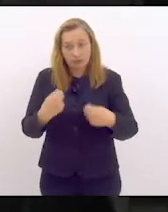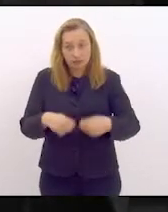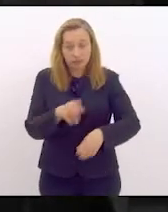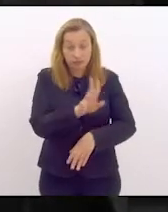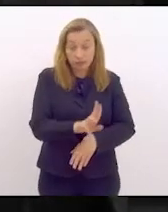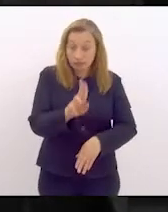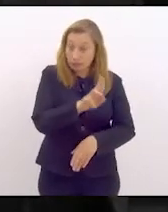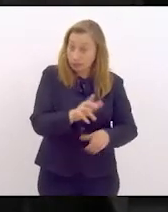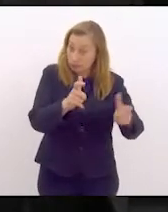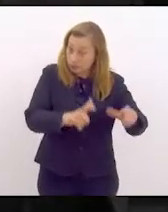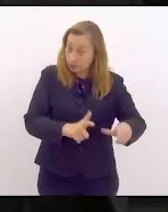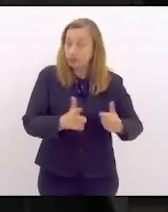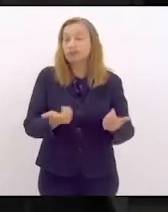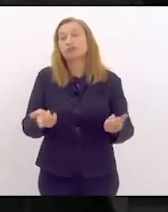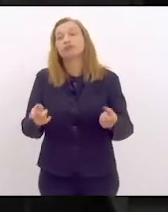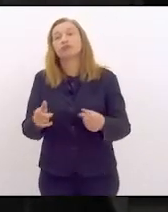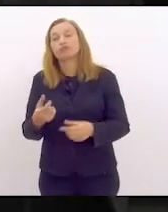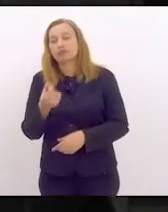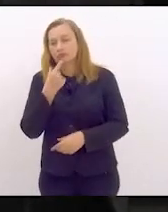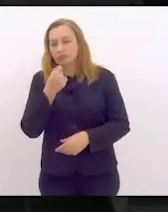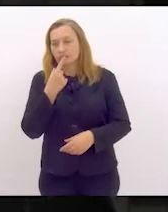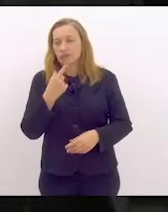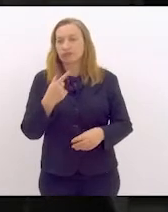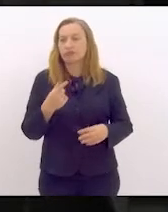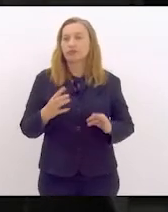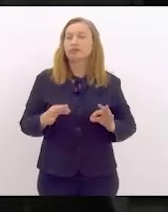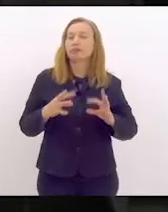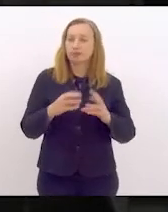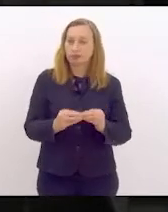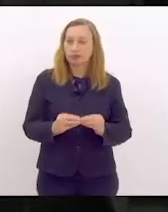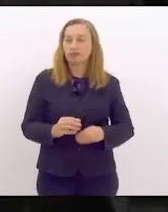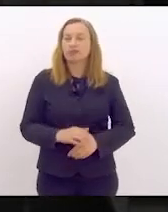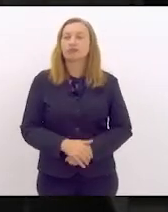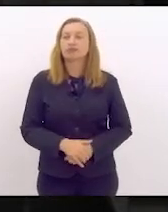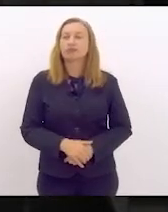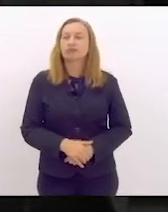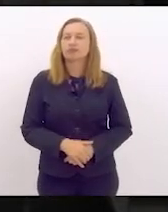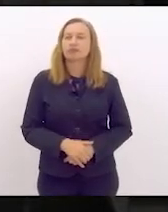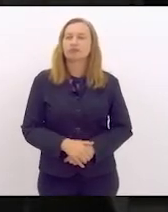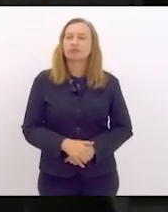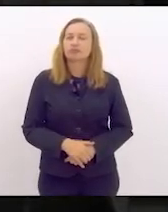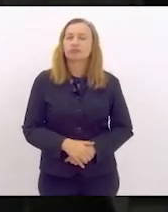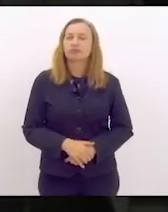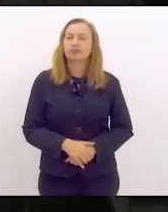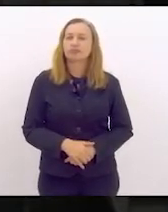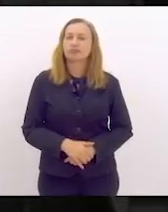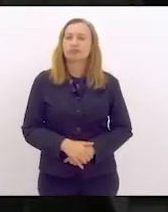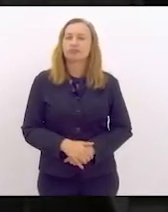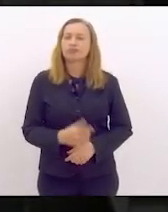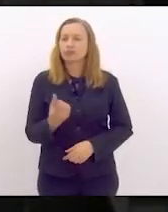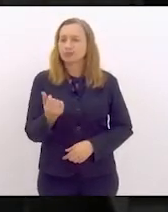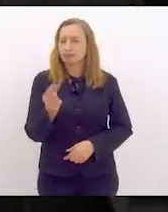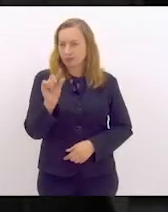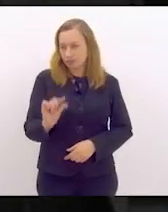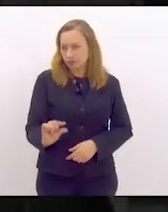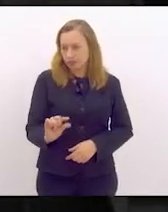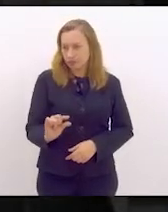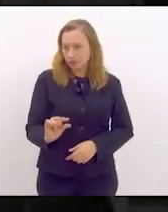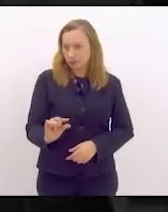consumo. Teria medicamento para todos e a um baixo custo,